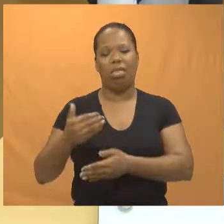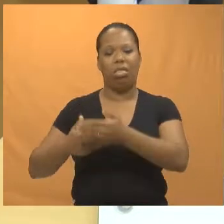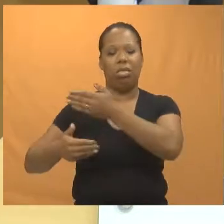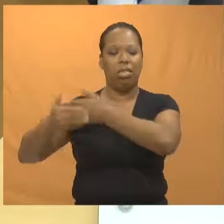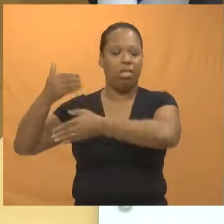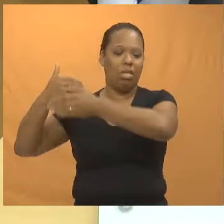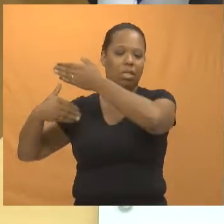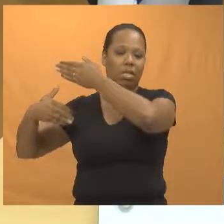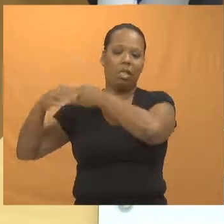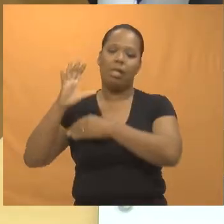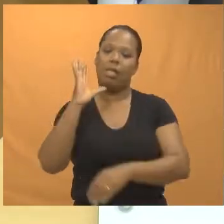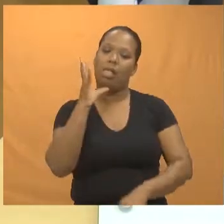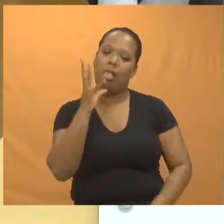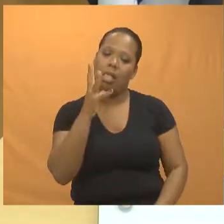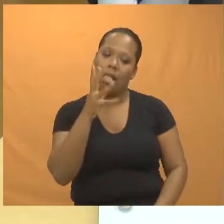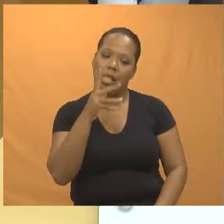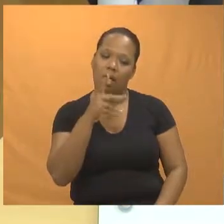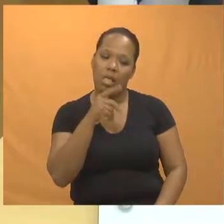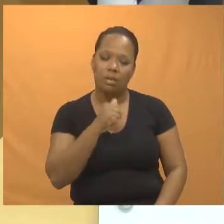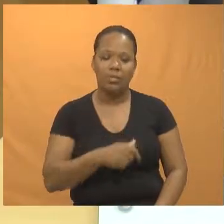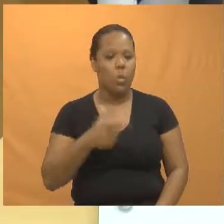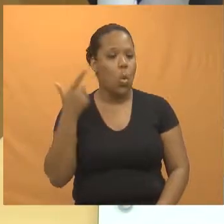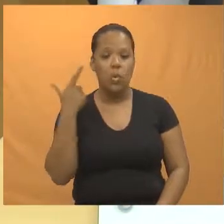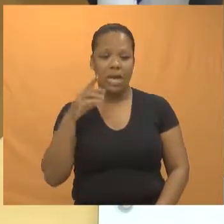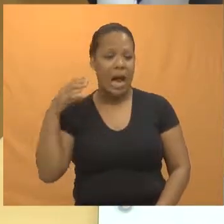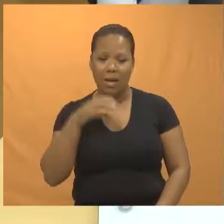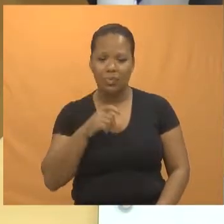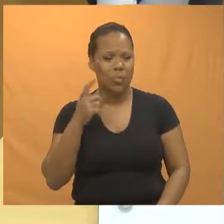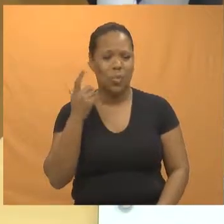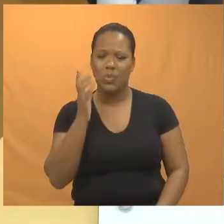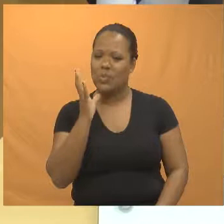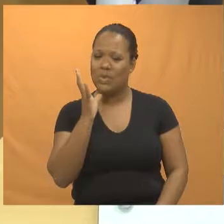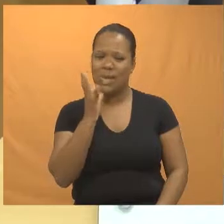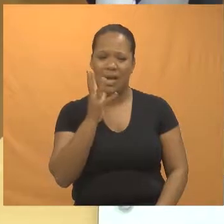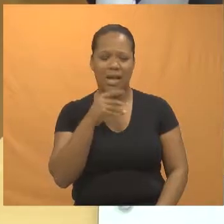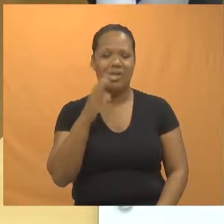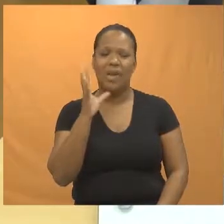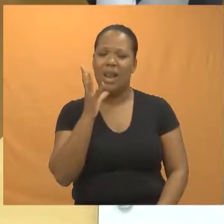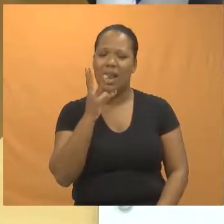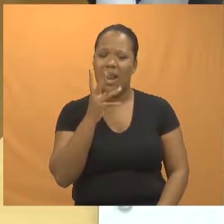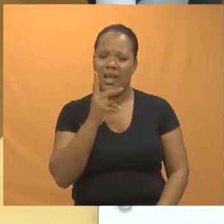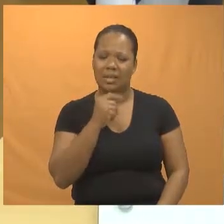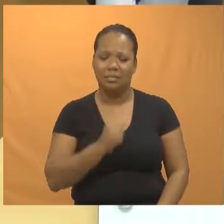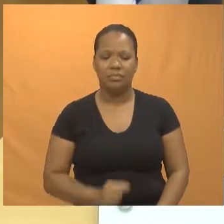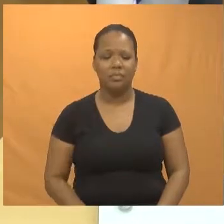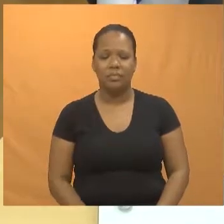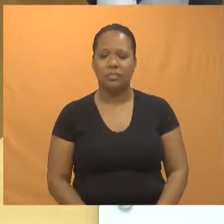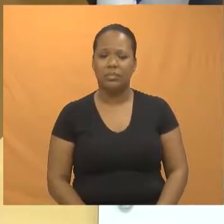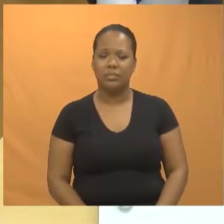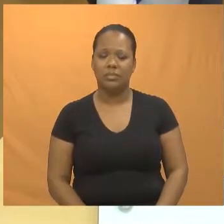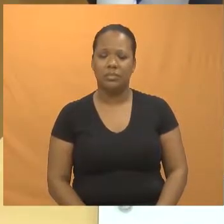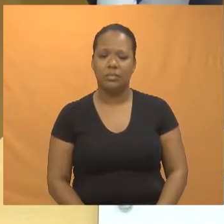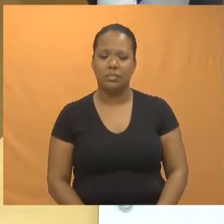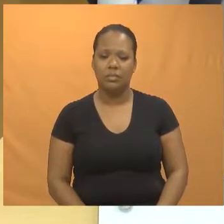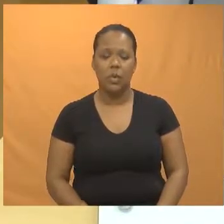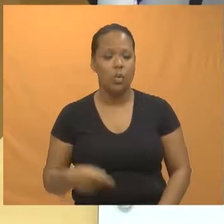não consegue ter uma velocidade adequada com o objetivo de atender essa demanda de desenvolvimento, com